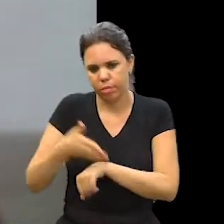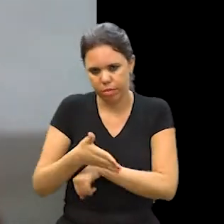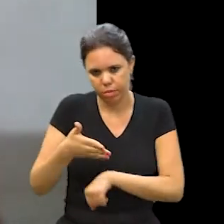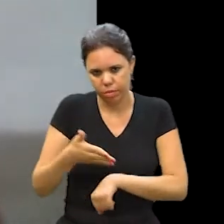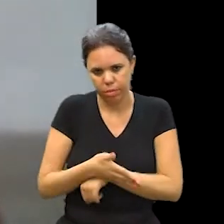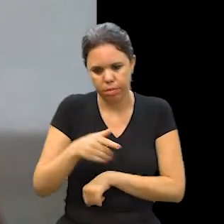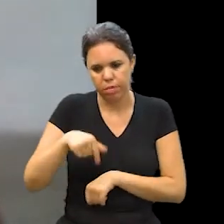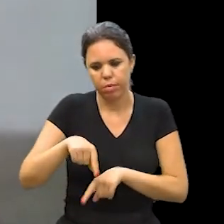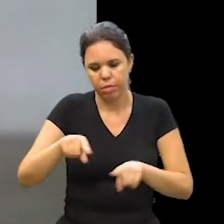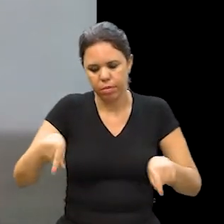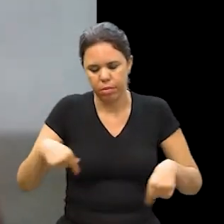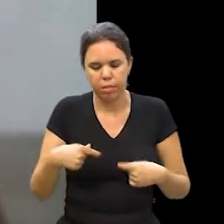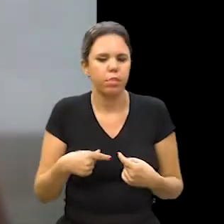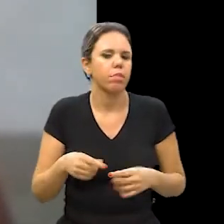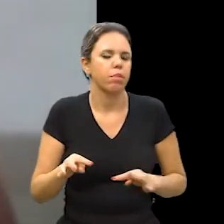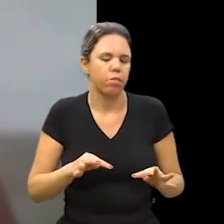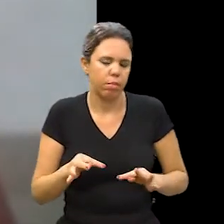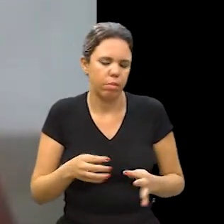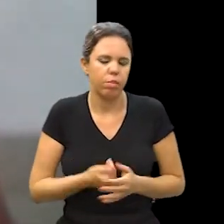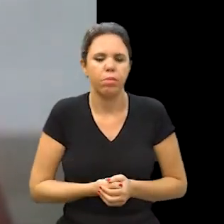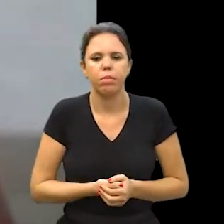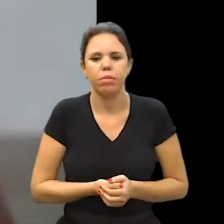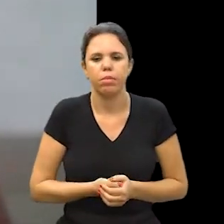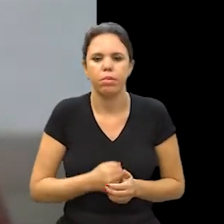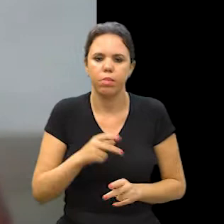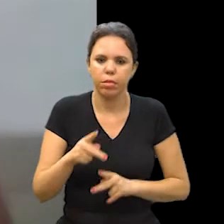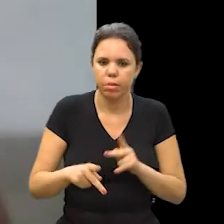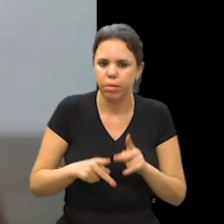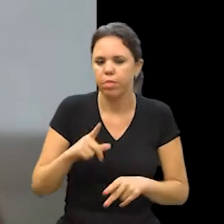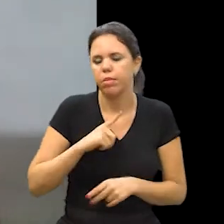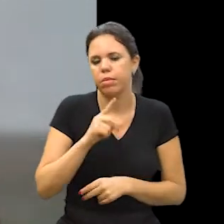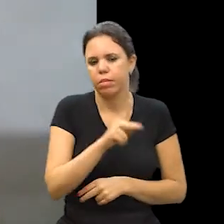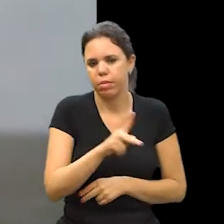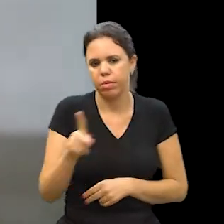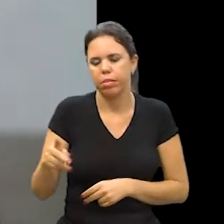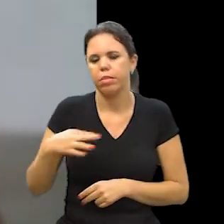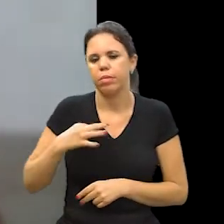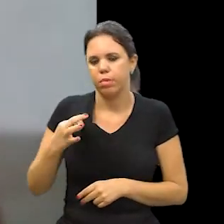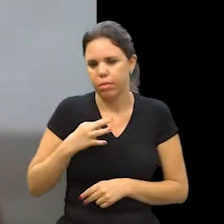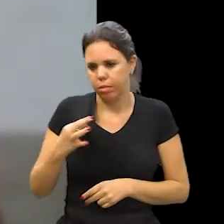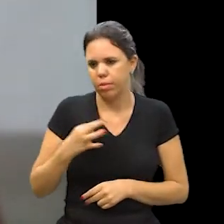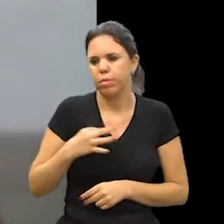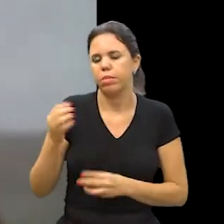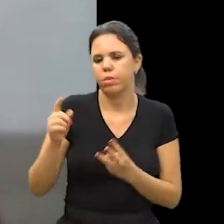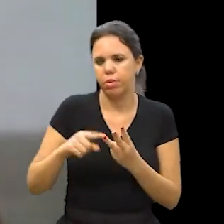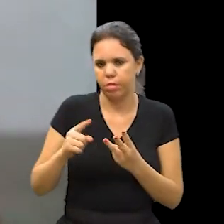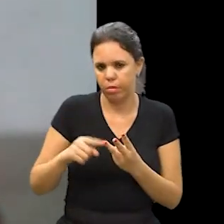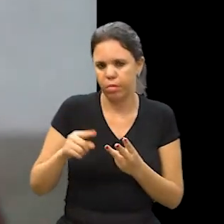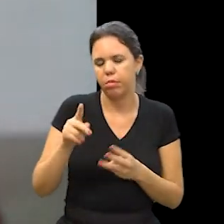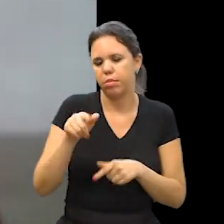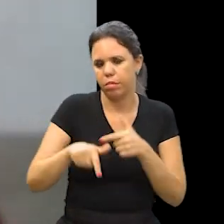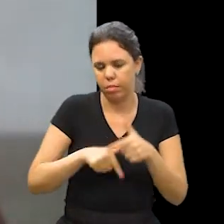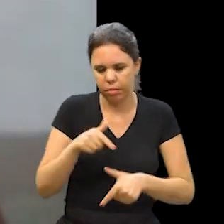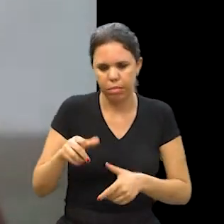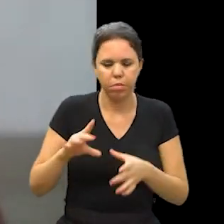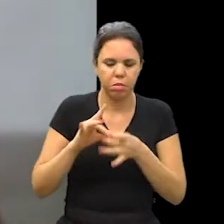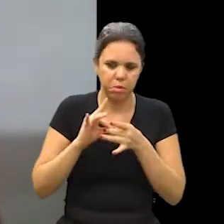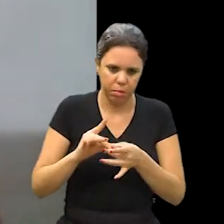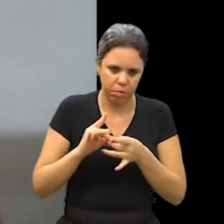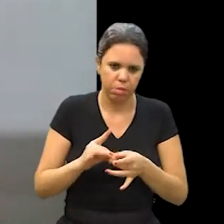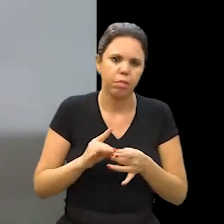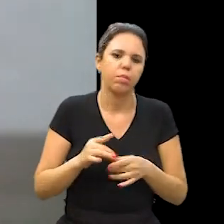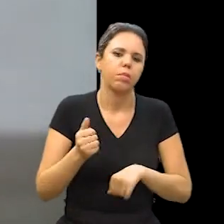parte dessa sala. E aí pessoas assim, tinha uma professora voluntária, né, que trabalhava, e foram se unindo